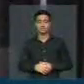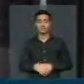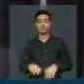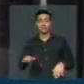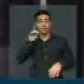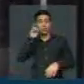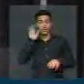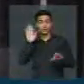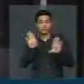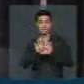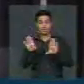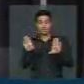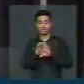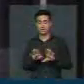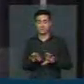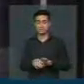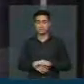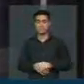também eu